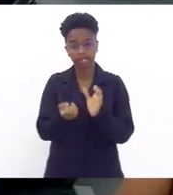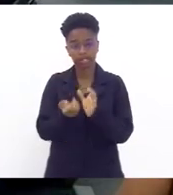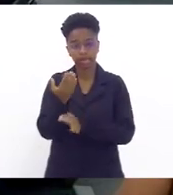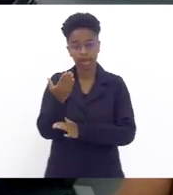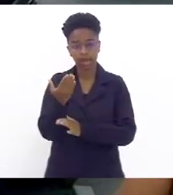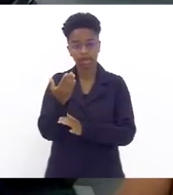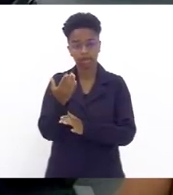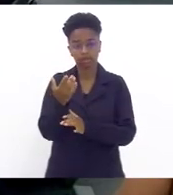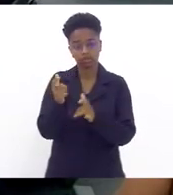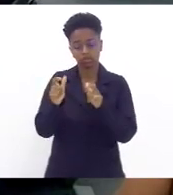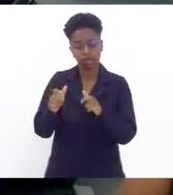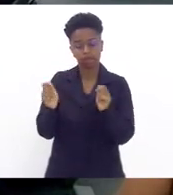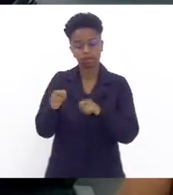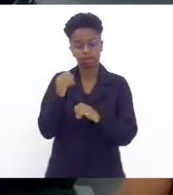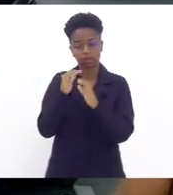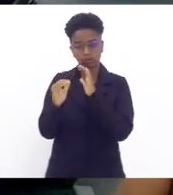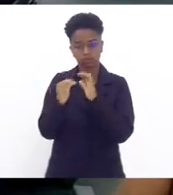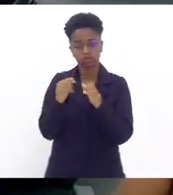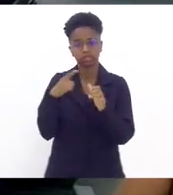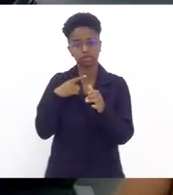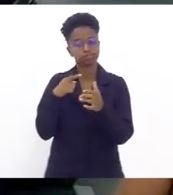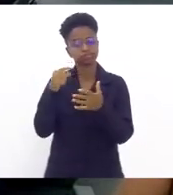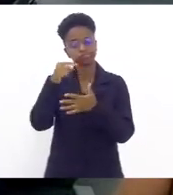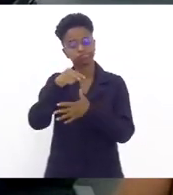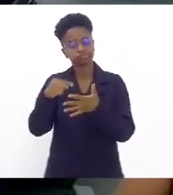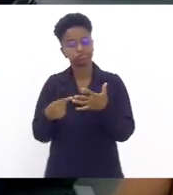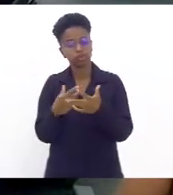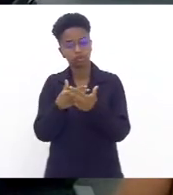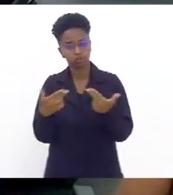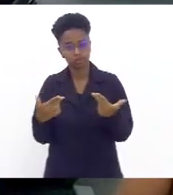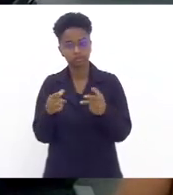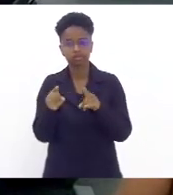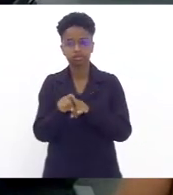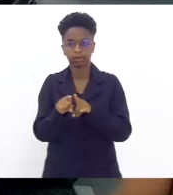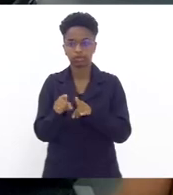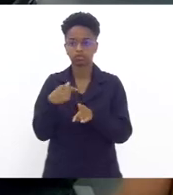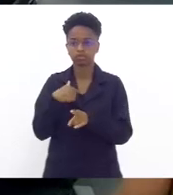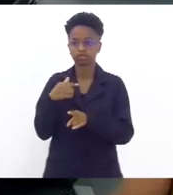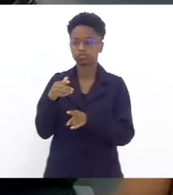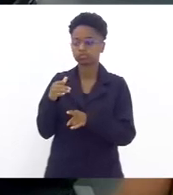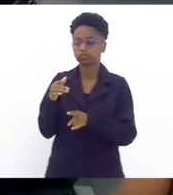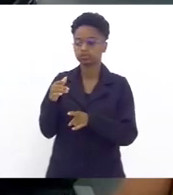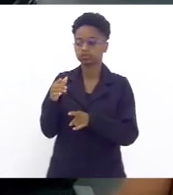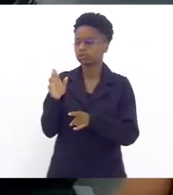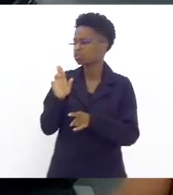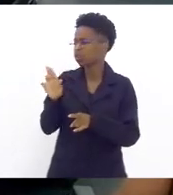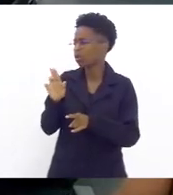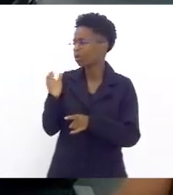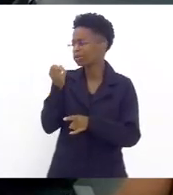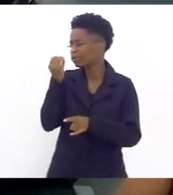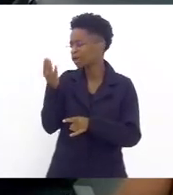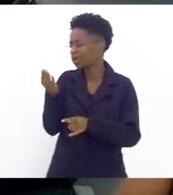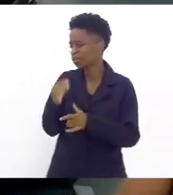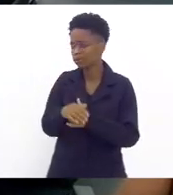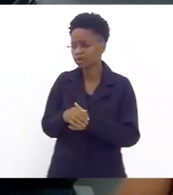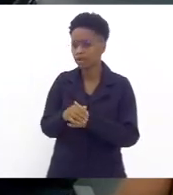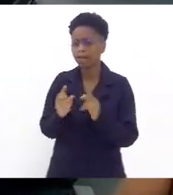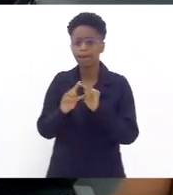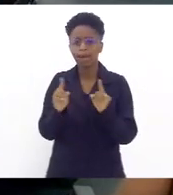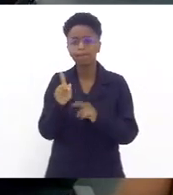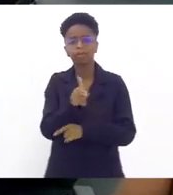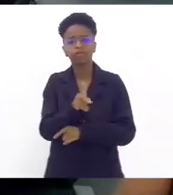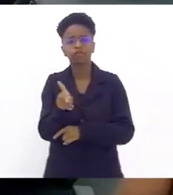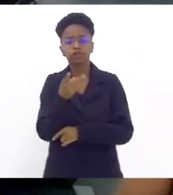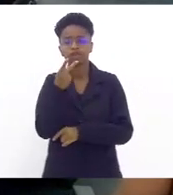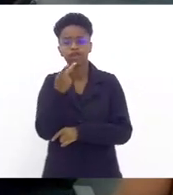canal de comunicação e lá tem algumas questões indicadas aí eu retoma Fala da professora perdão não consegui anotar o nome de todo mundo que